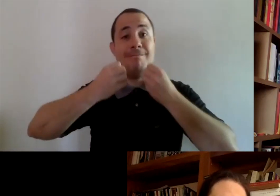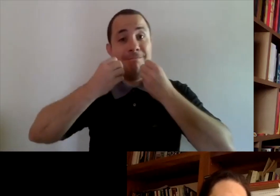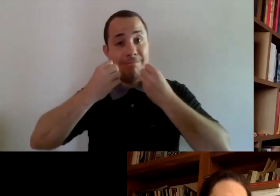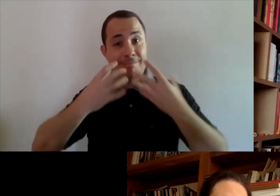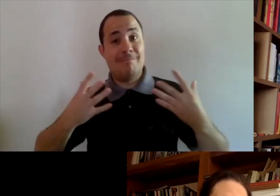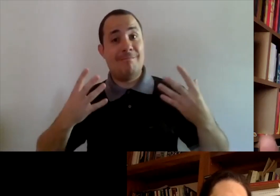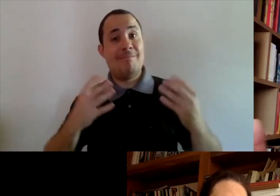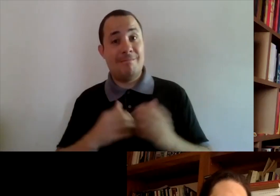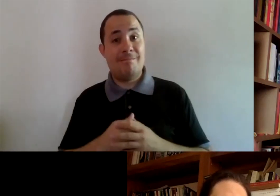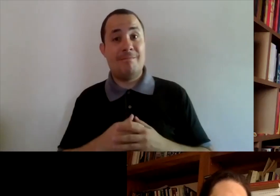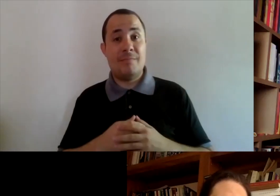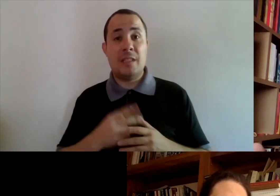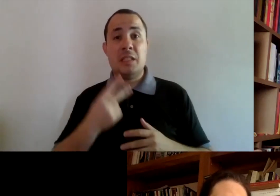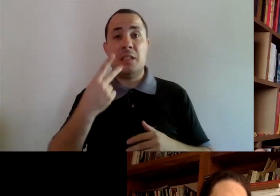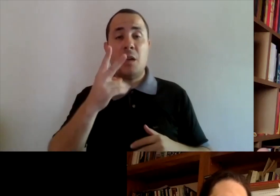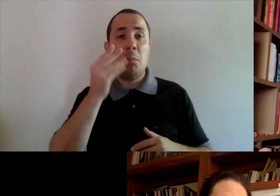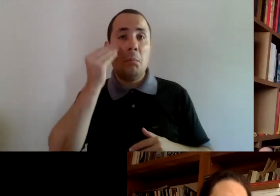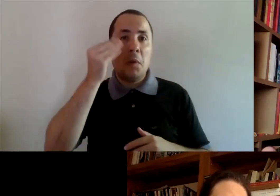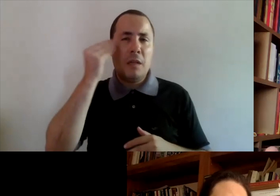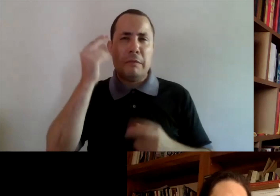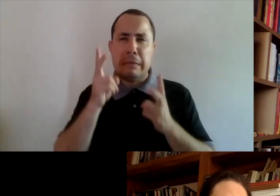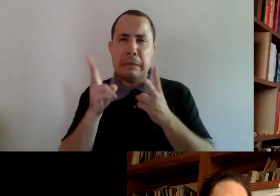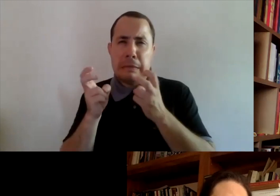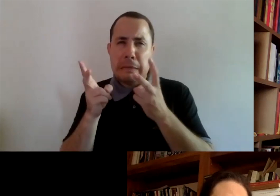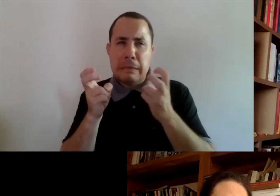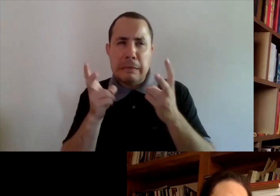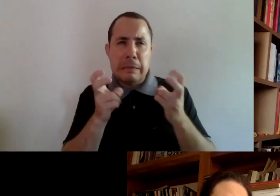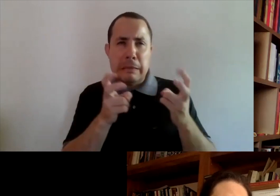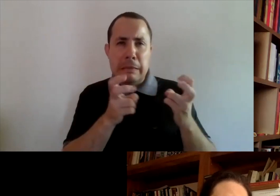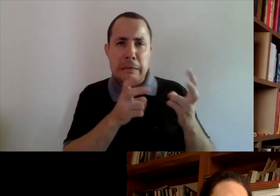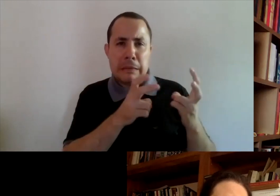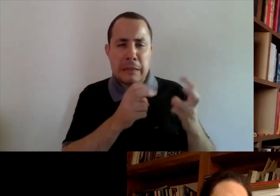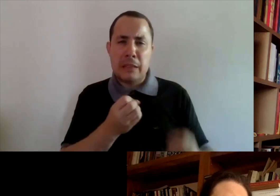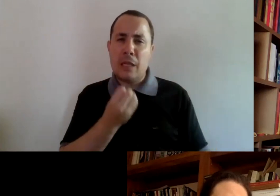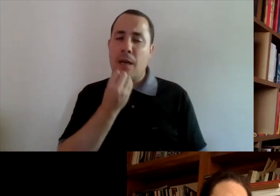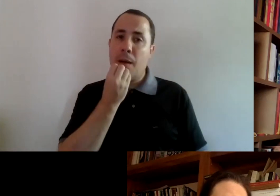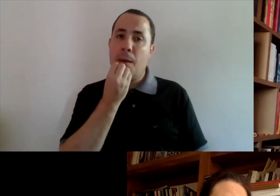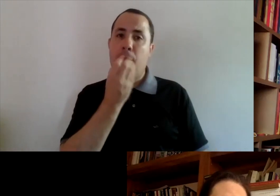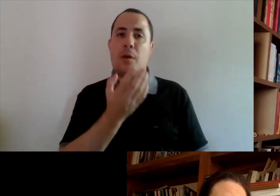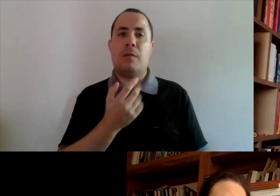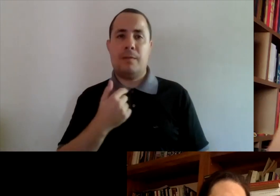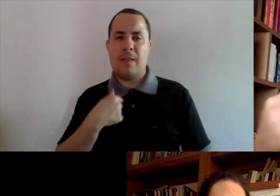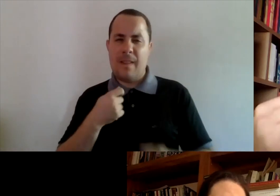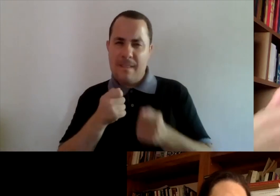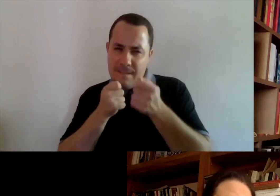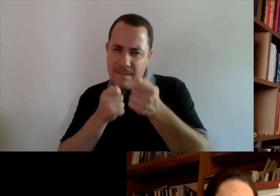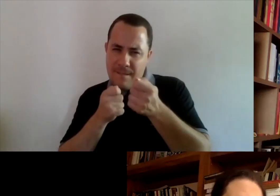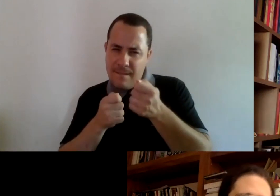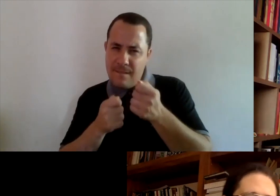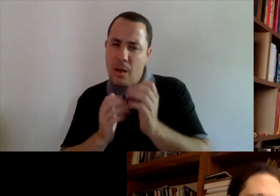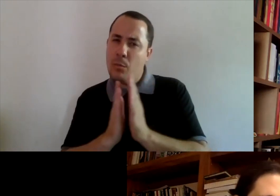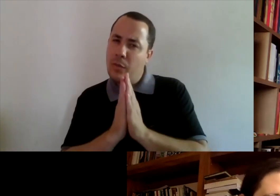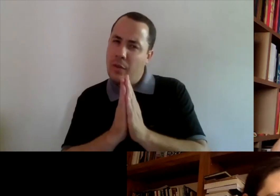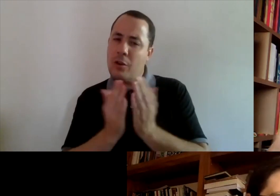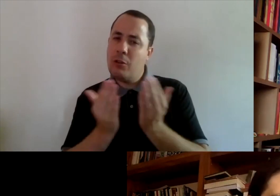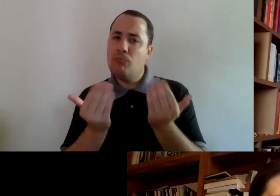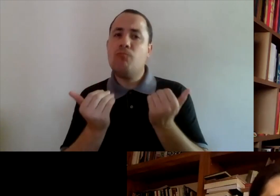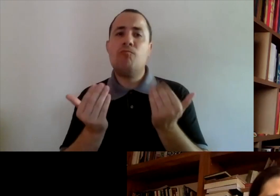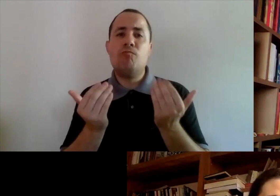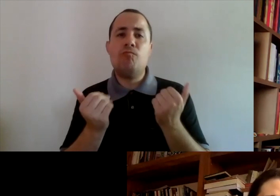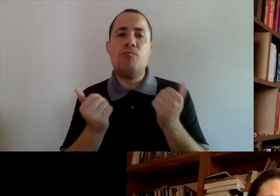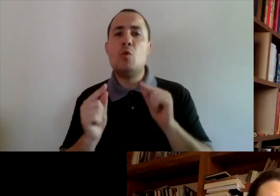a percepção de vocês sobre essa cena, né? Então, eu vou insistir bastante para que vocês colaborem com questões,